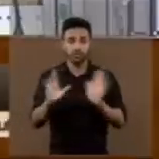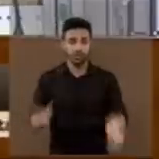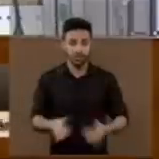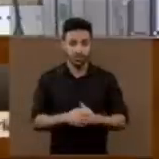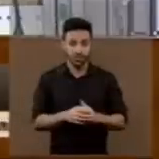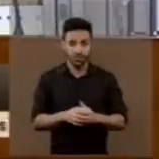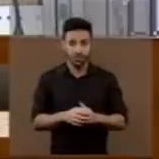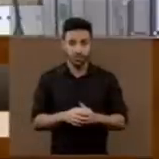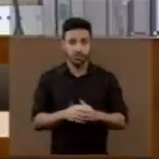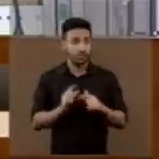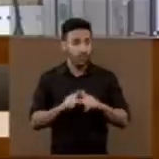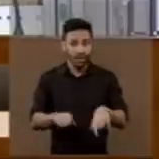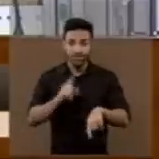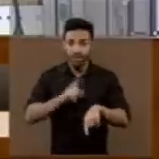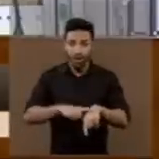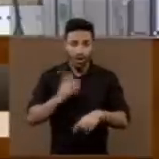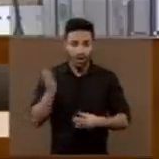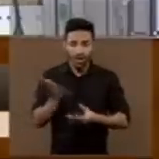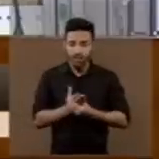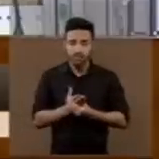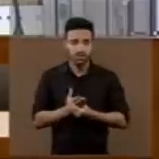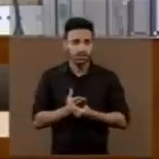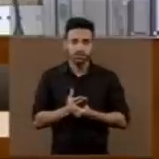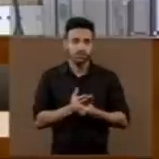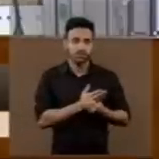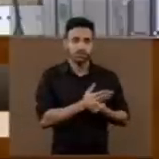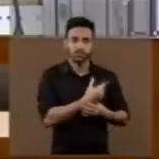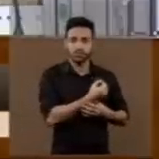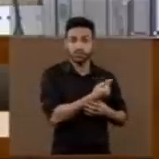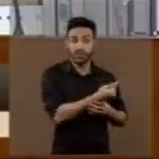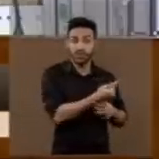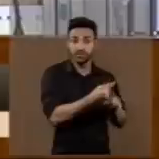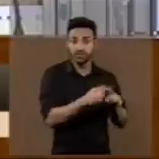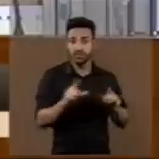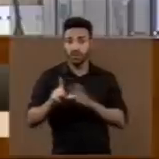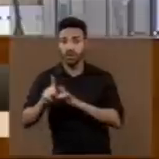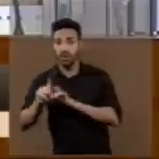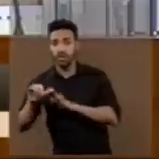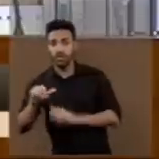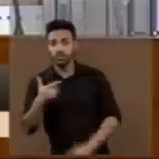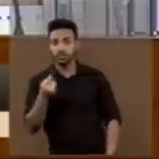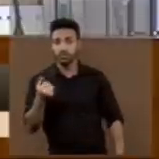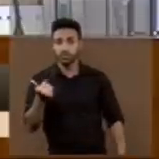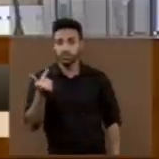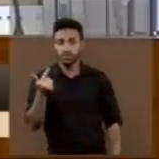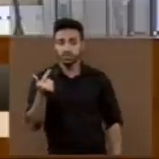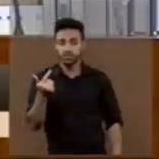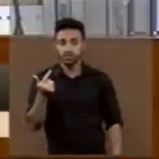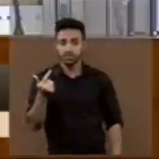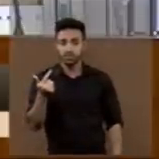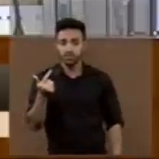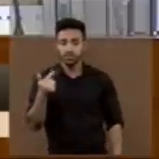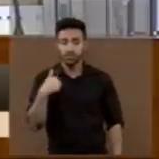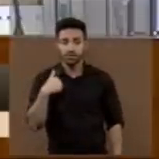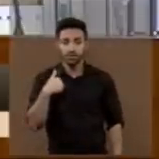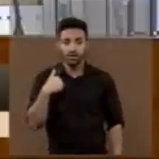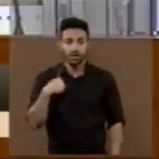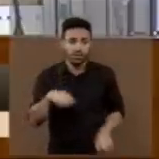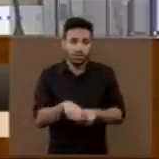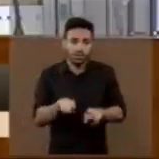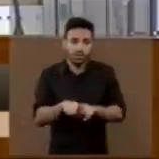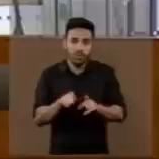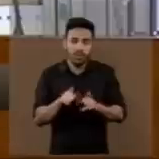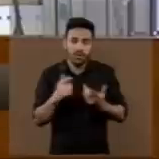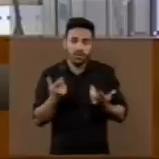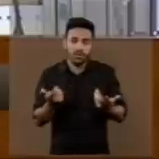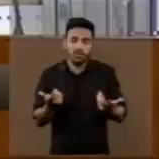considerada nem na ação, por óbvio, porque a ação é de 2007, nem no voto inicial do ministro Joaquim. E eu, como era vistora, também não